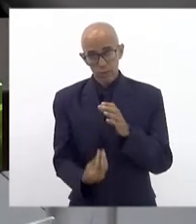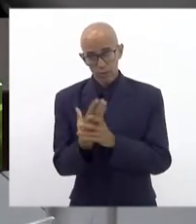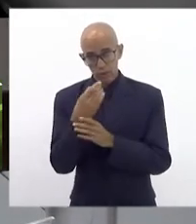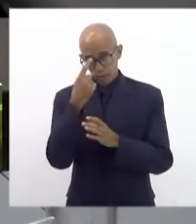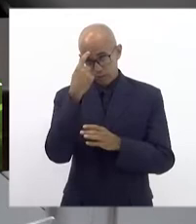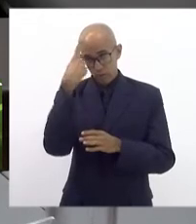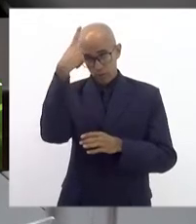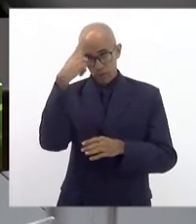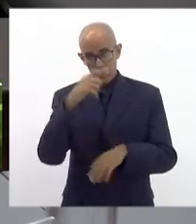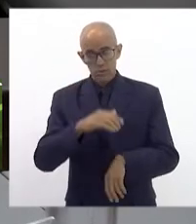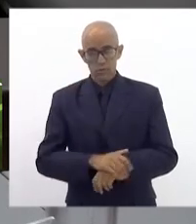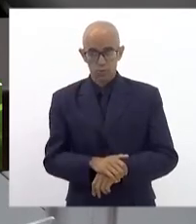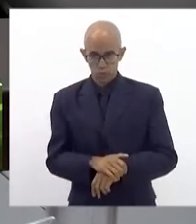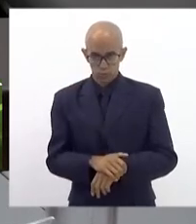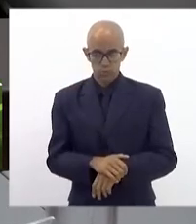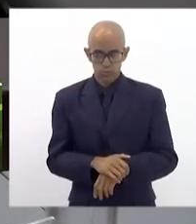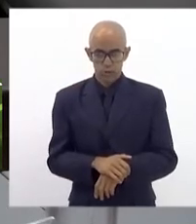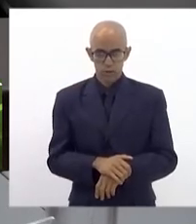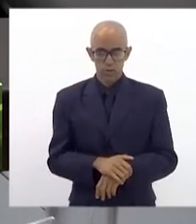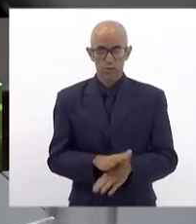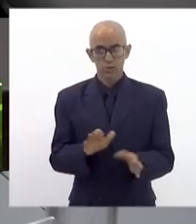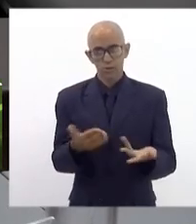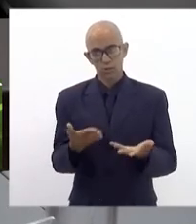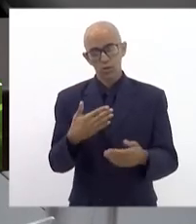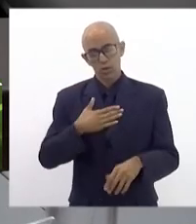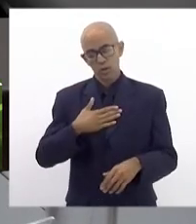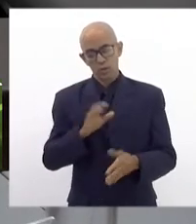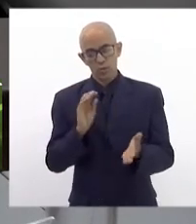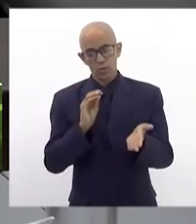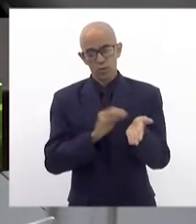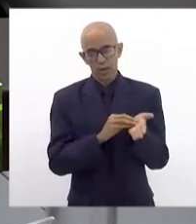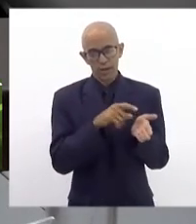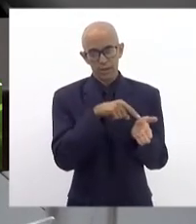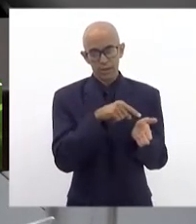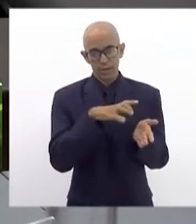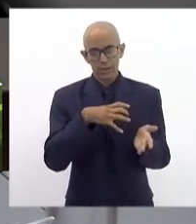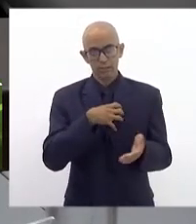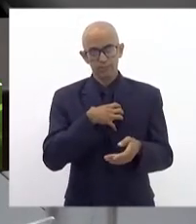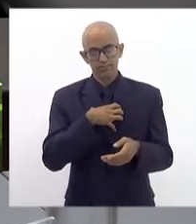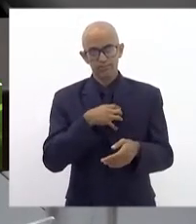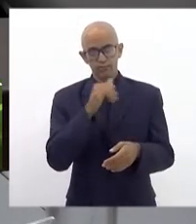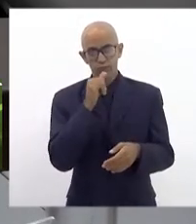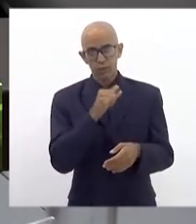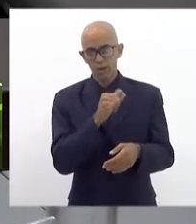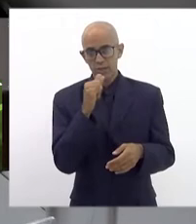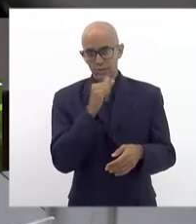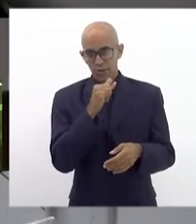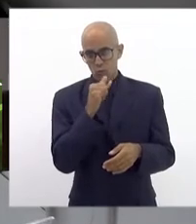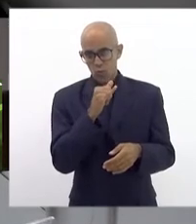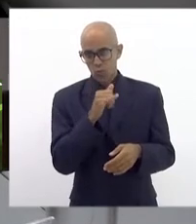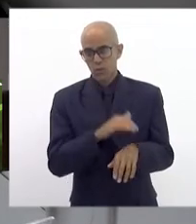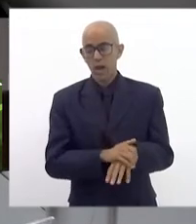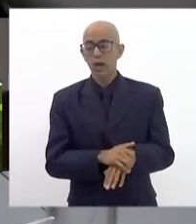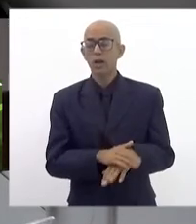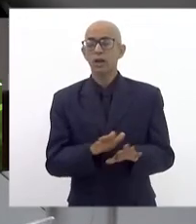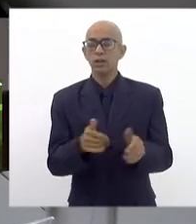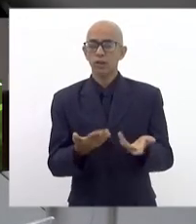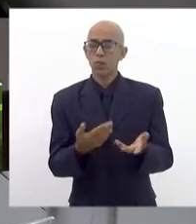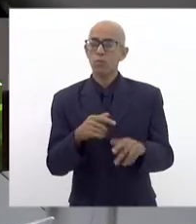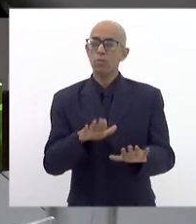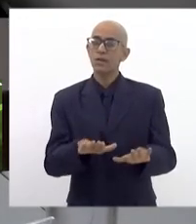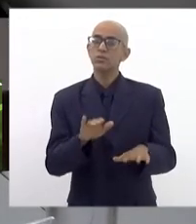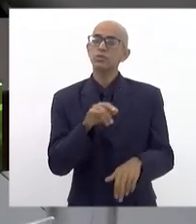inovação. Então, eu acrescentaria esse espírito, que o Rio de Janeiro tem muito. Agora, o Rio de Janeiro, deputado, tem